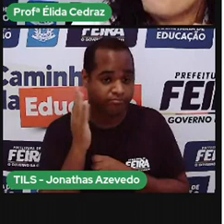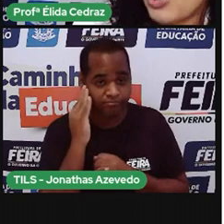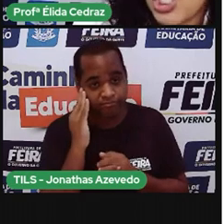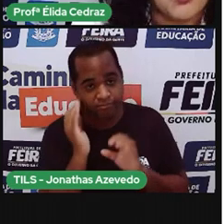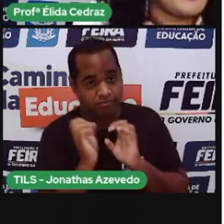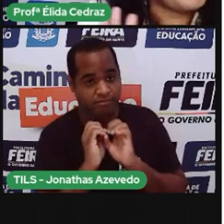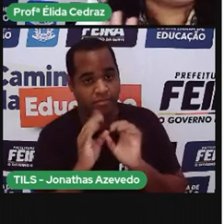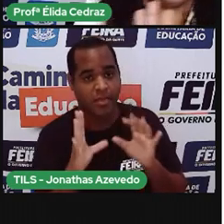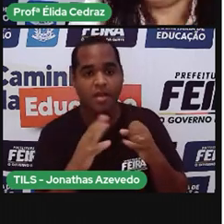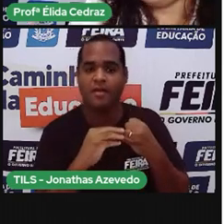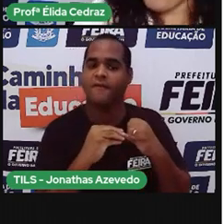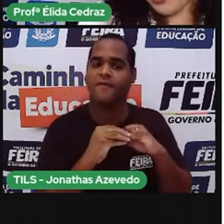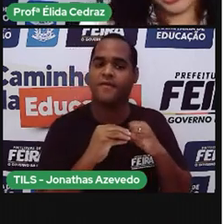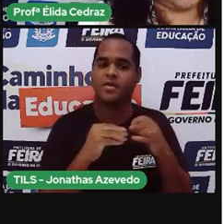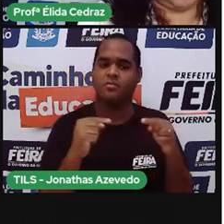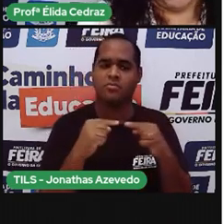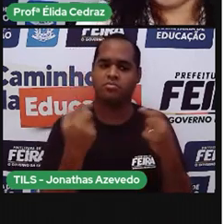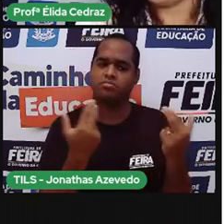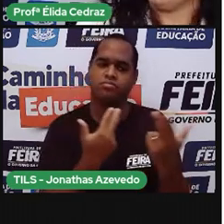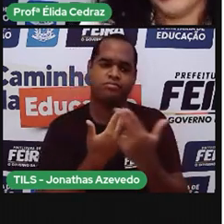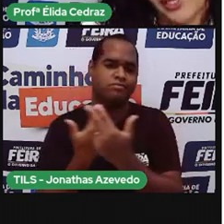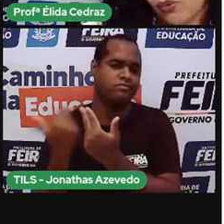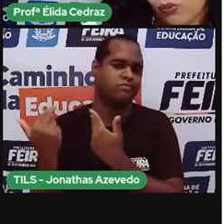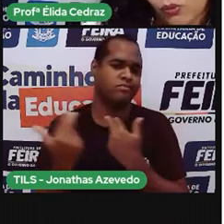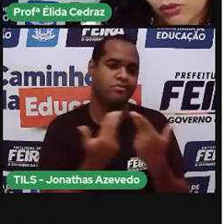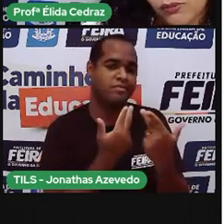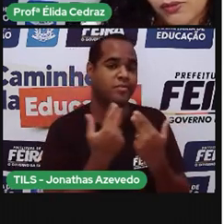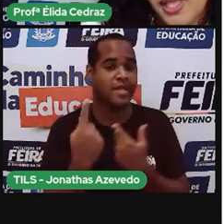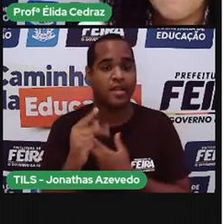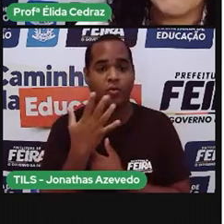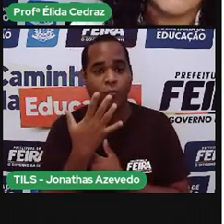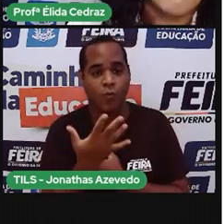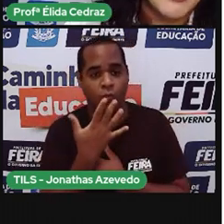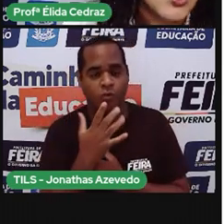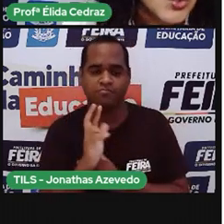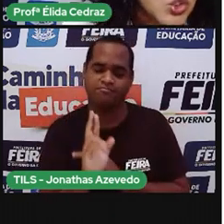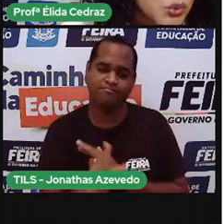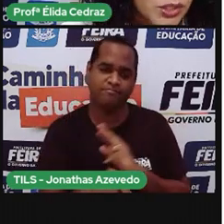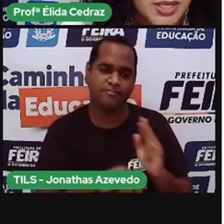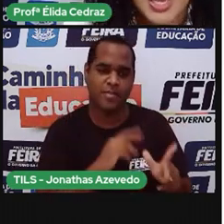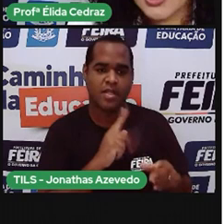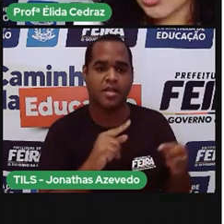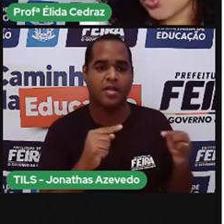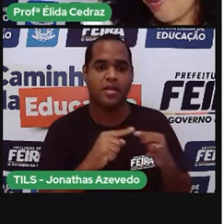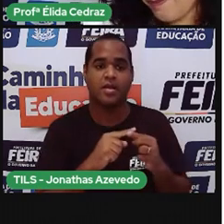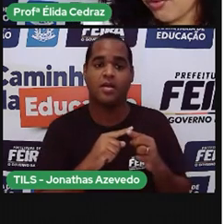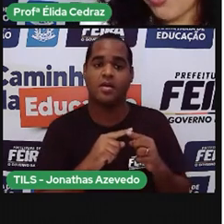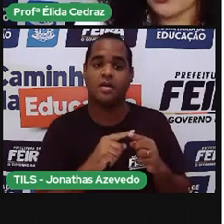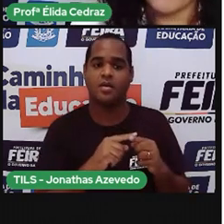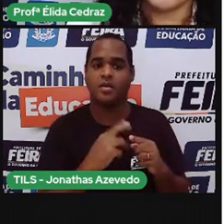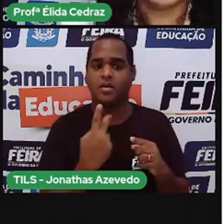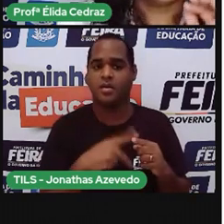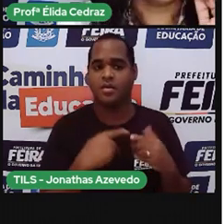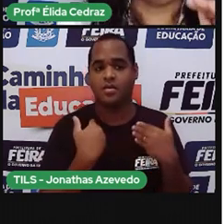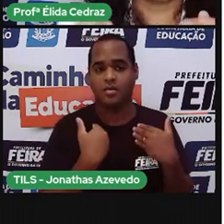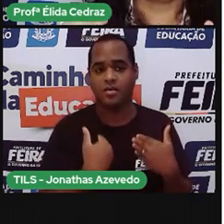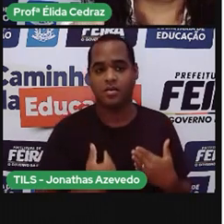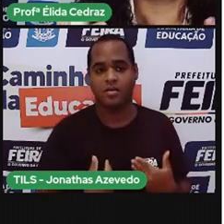Entendeu? Feijão é tudo feijão, só muda a cor. Mas os nutrientes, como a Pro